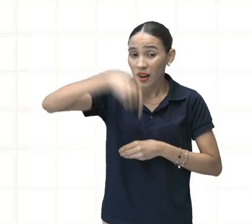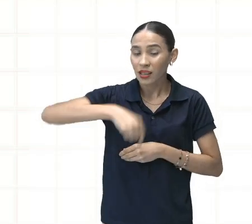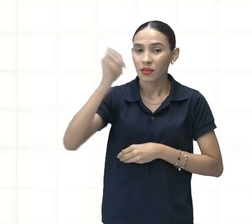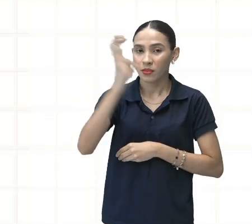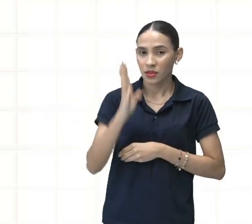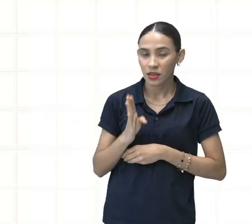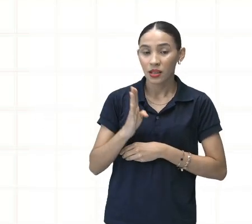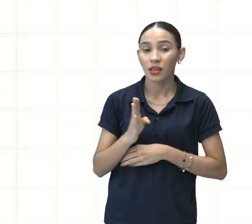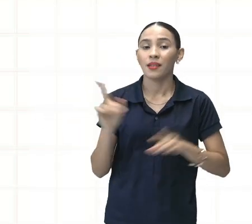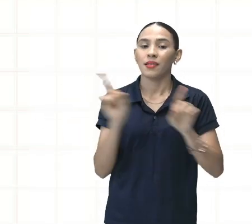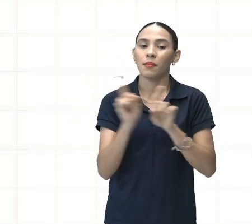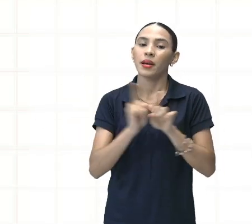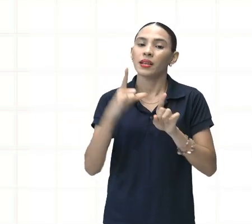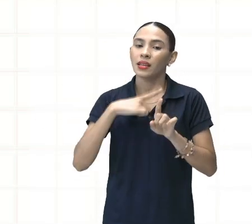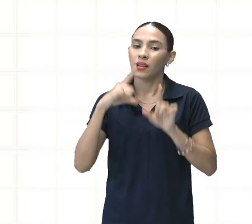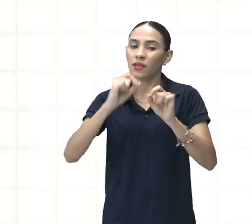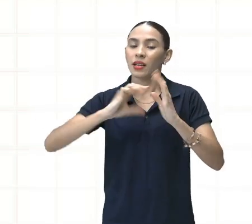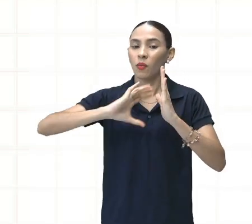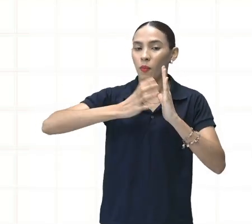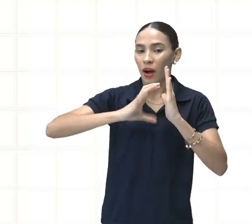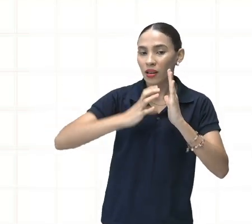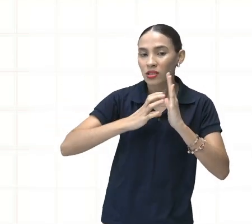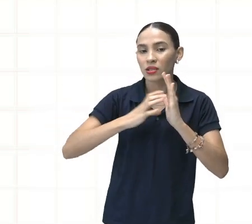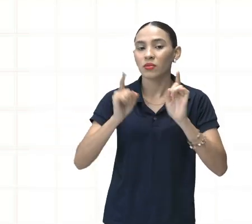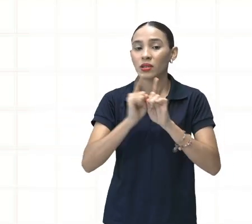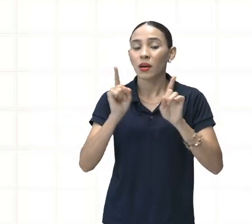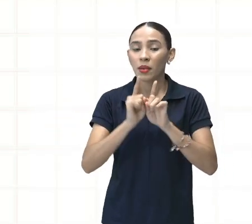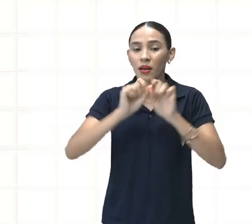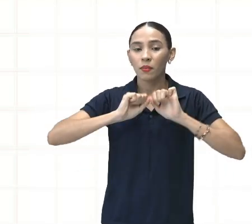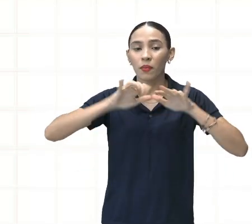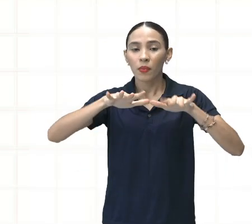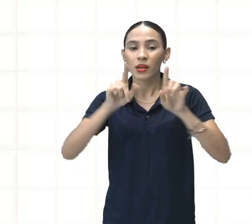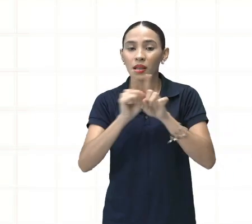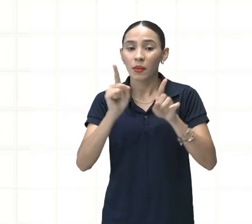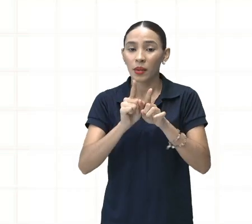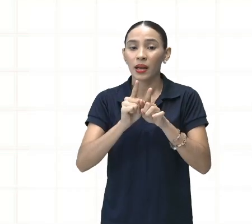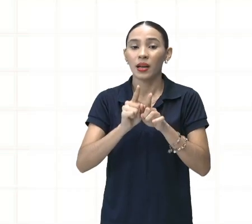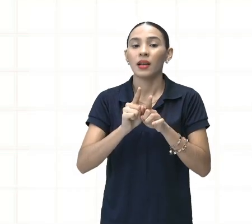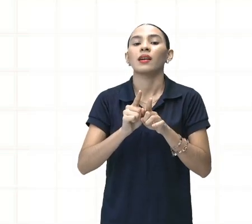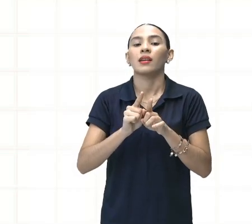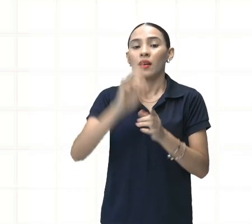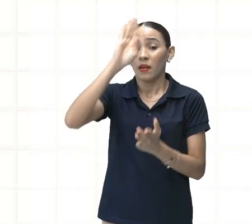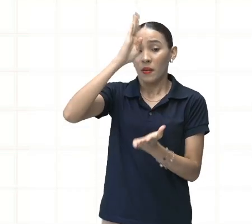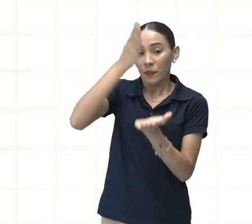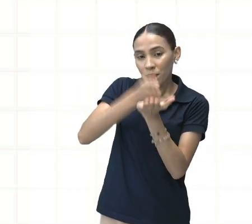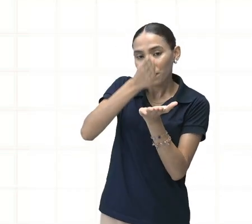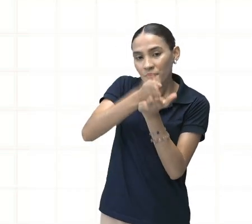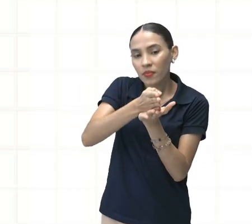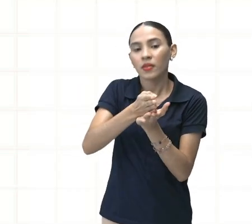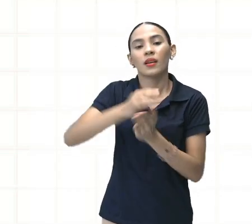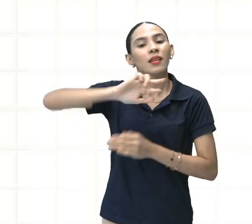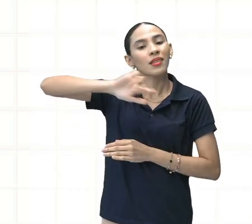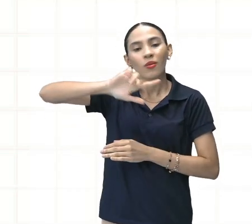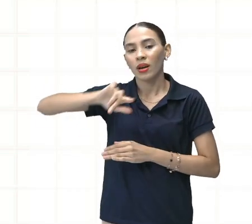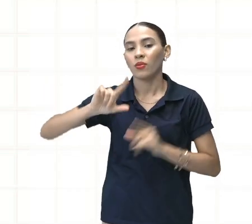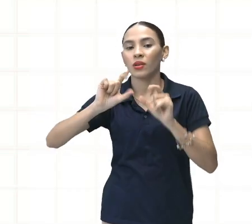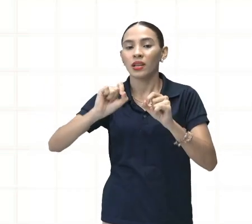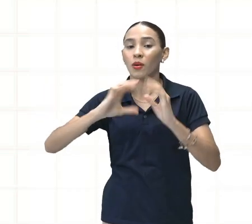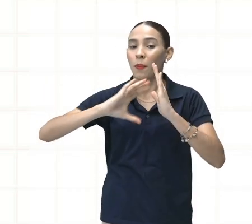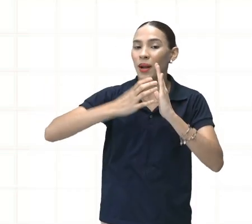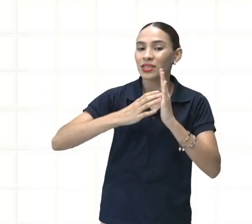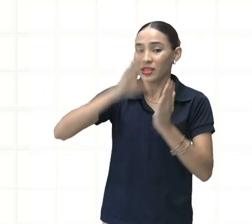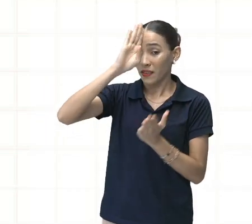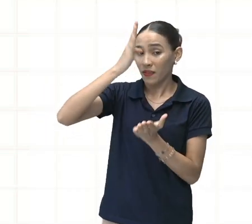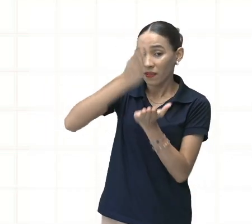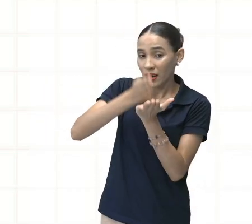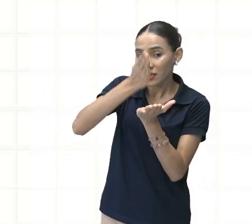brasileira. Houve também um partido de aspirações fascistas aqui no Brasil, que não foi, de certo, o partido